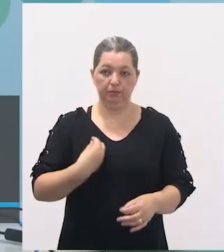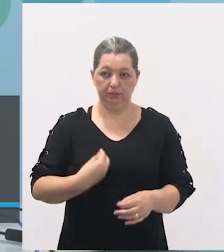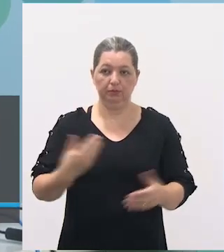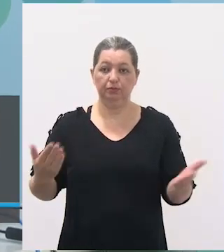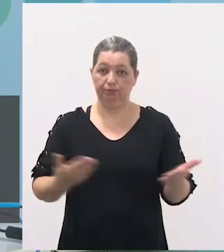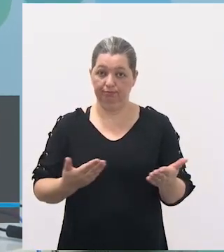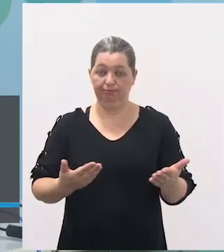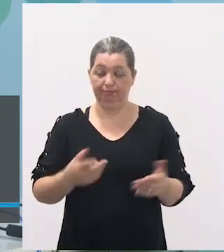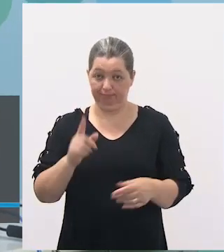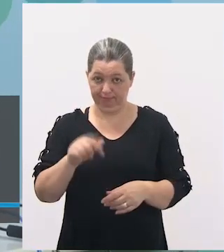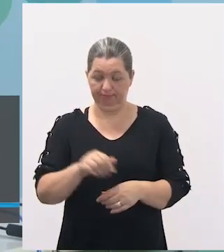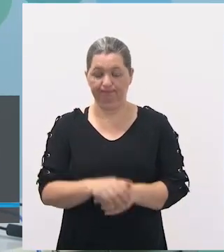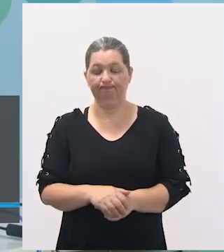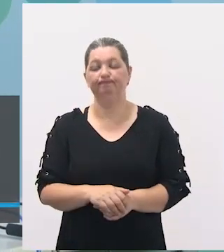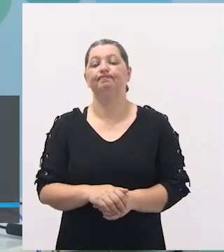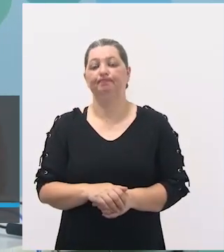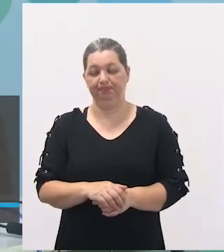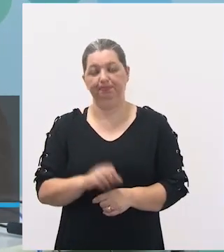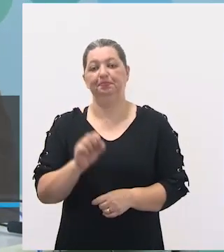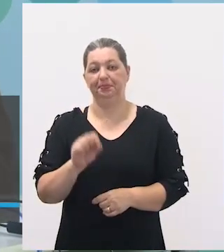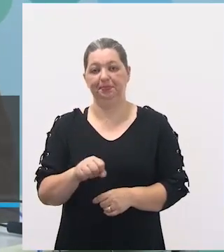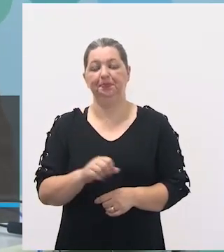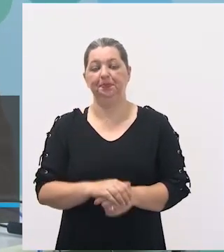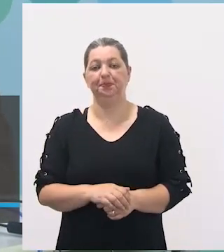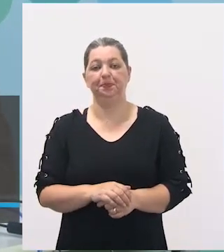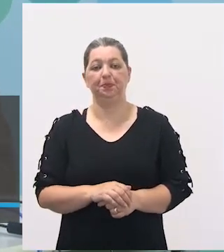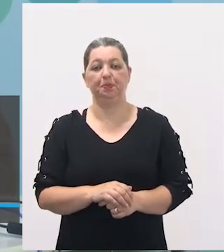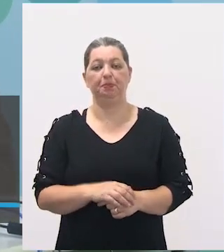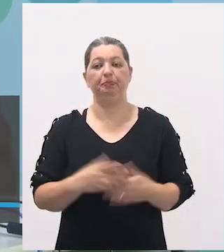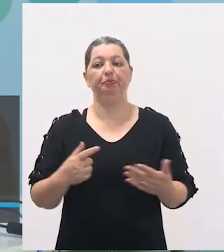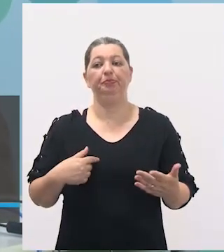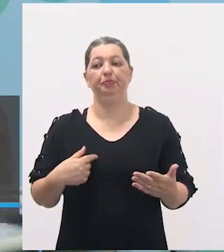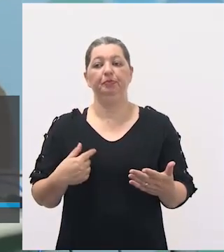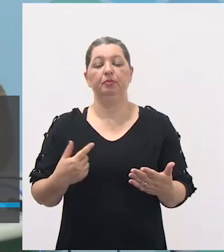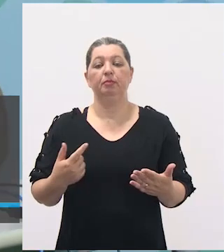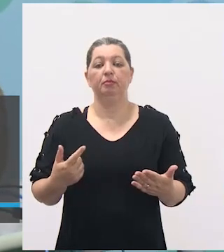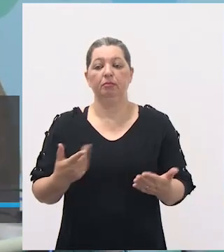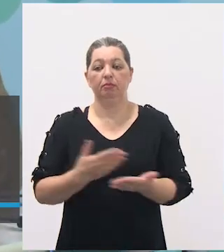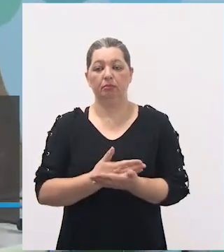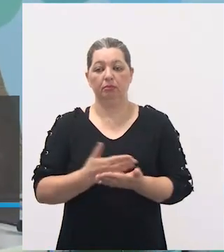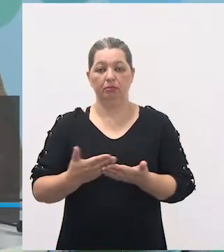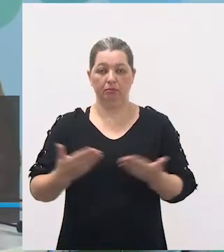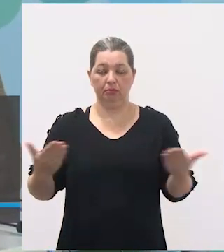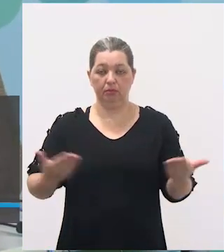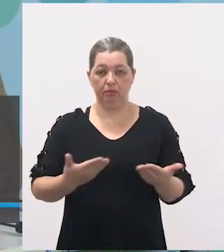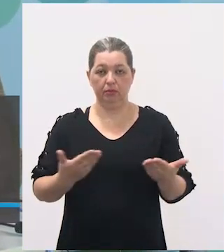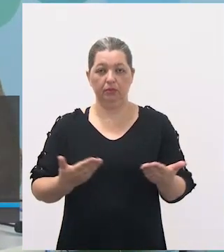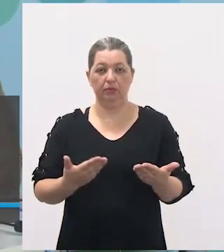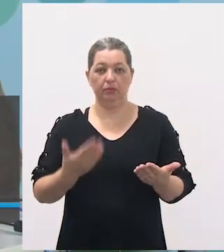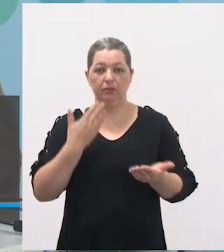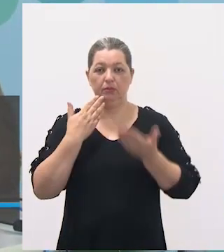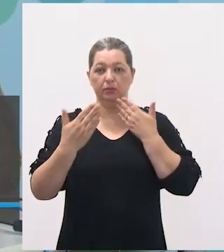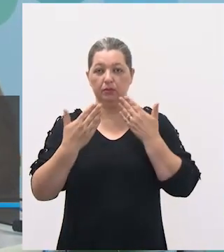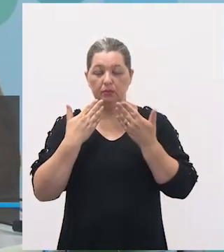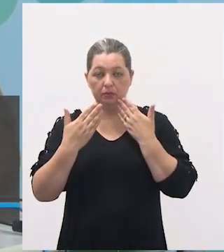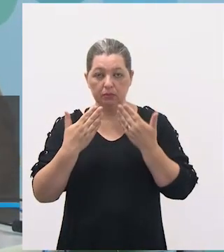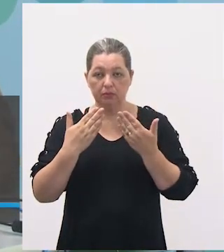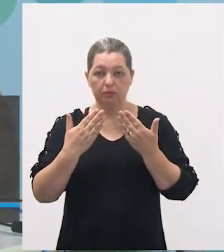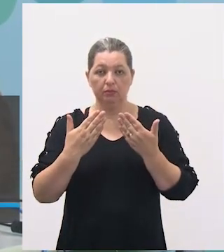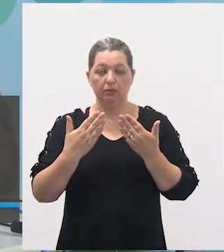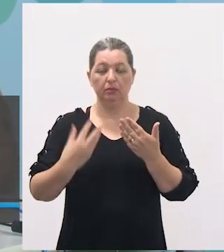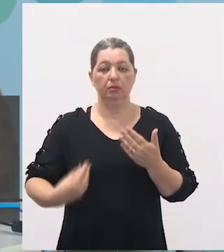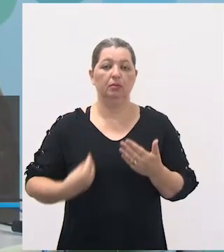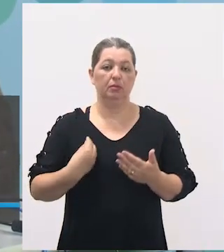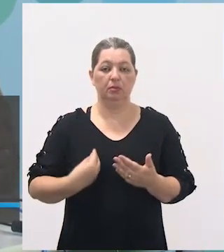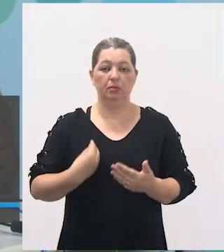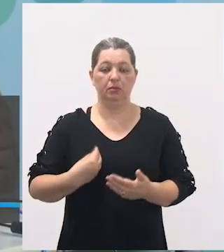mesmo, Cris? É isso mesmo, Tati. No primeiro momento da nossa conversa, contamos com a presença da Valéria